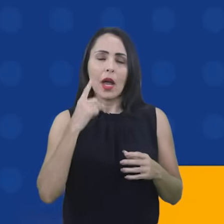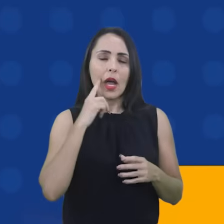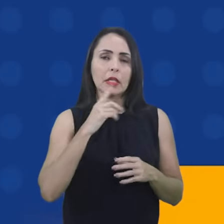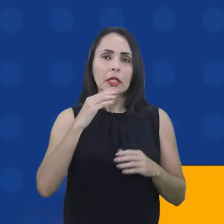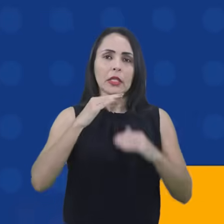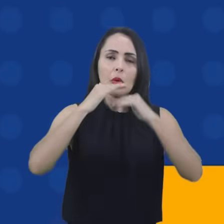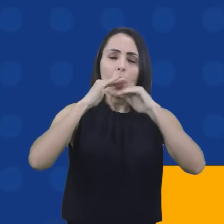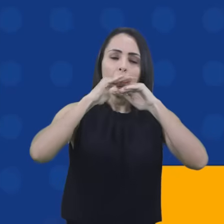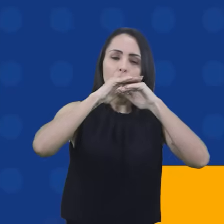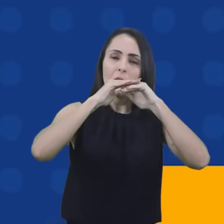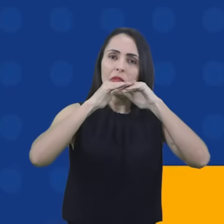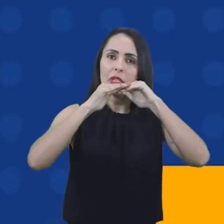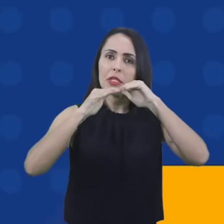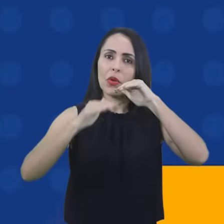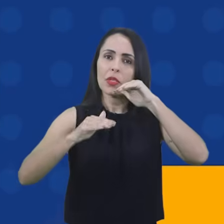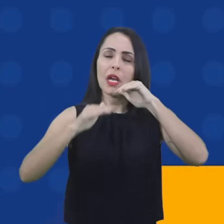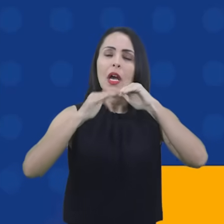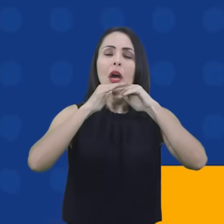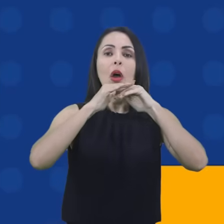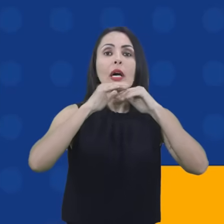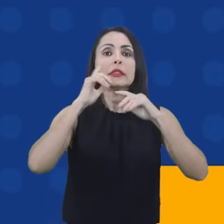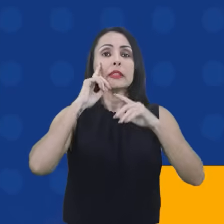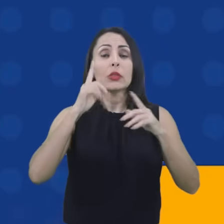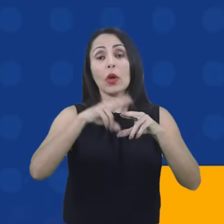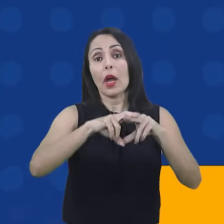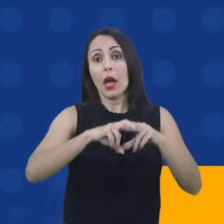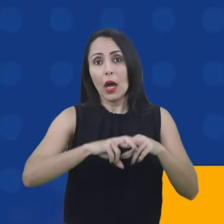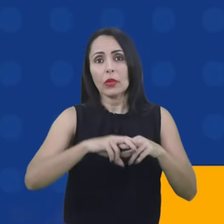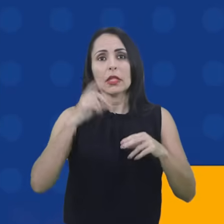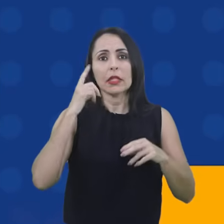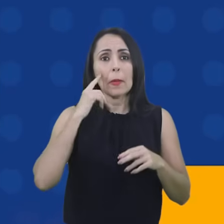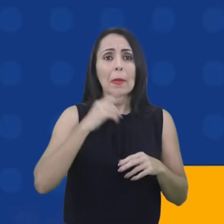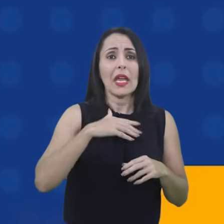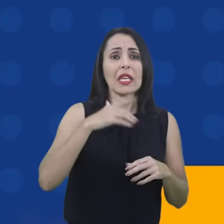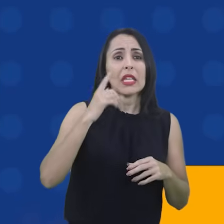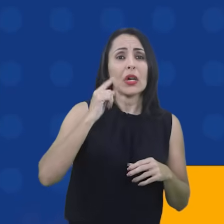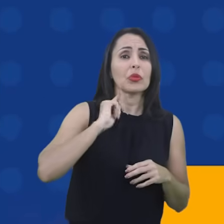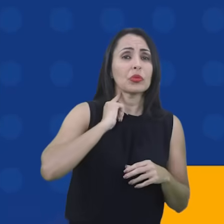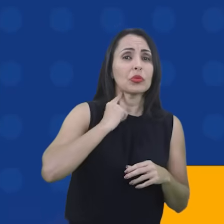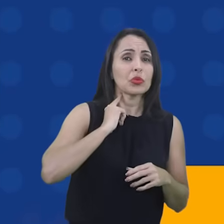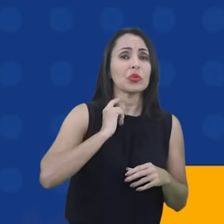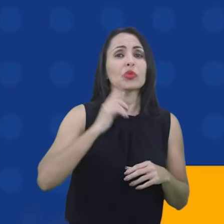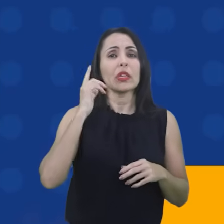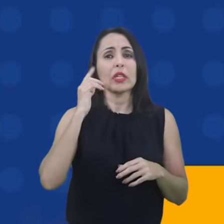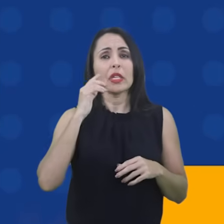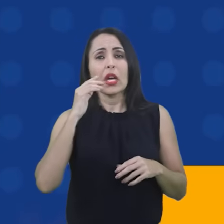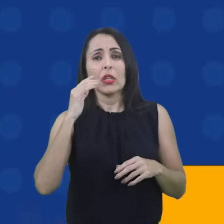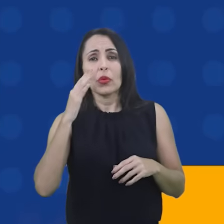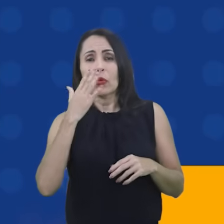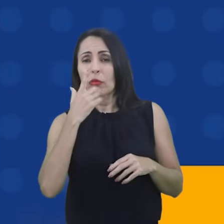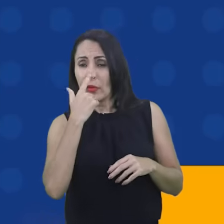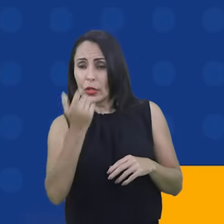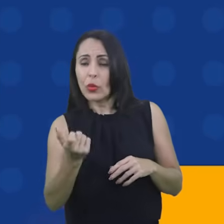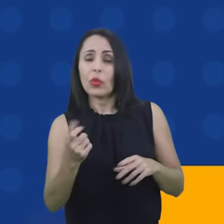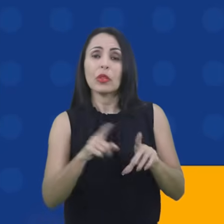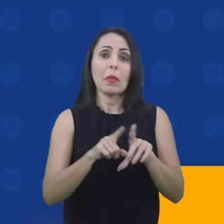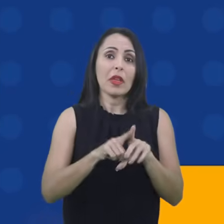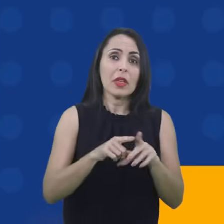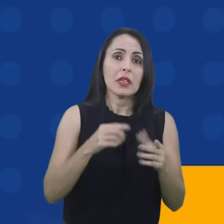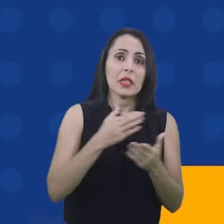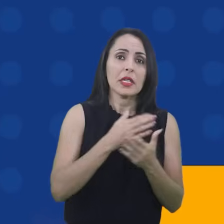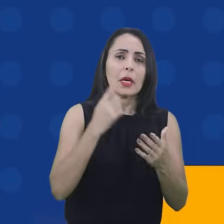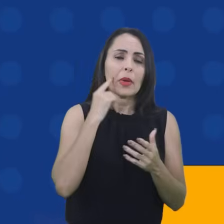né, dorsal ali da língua, né? E essa causa, né, do mau hálito, da halitose, né, ela pode ter duas vertentes, né? As